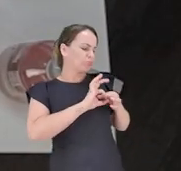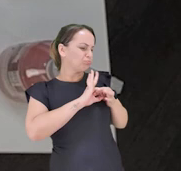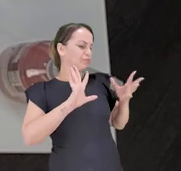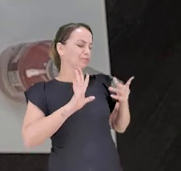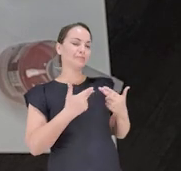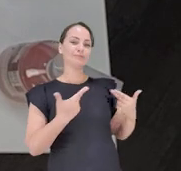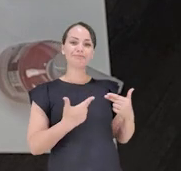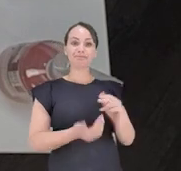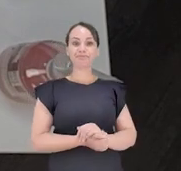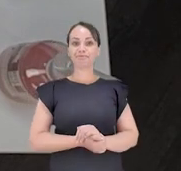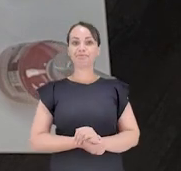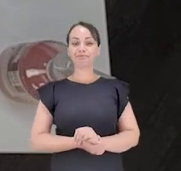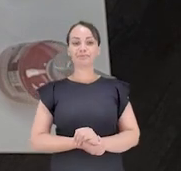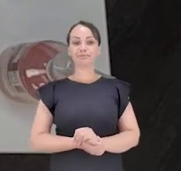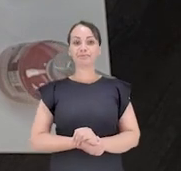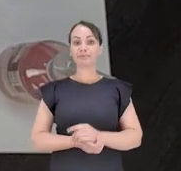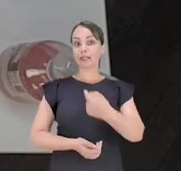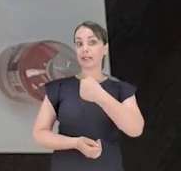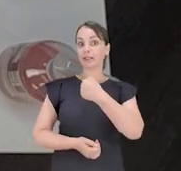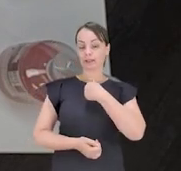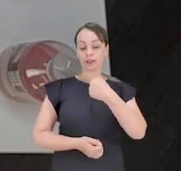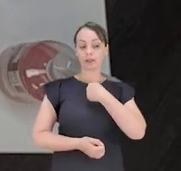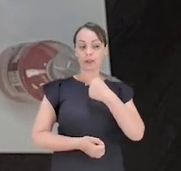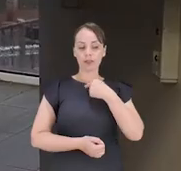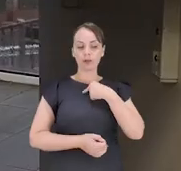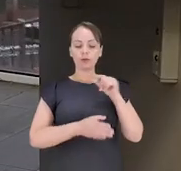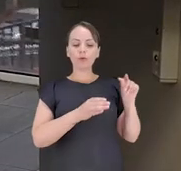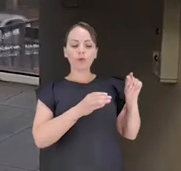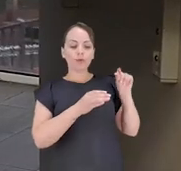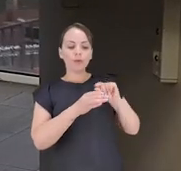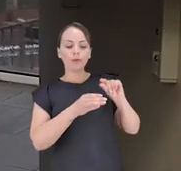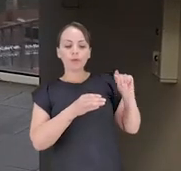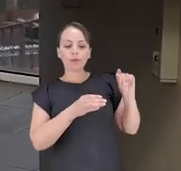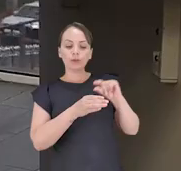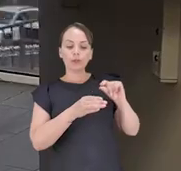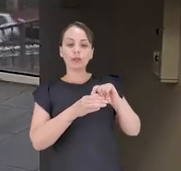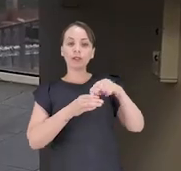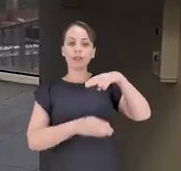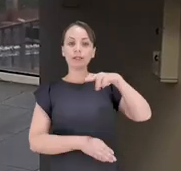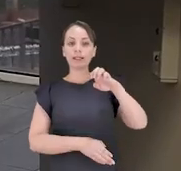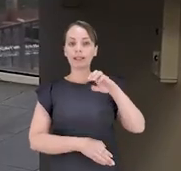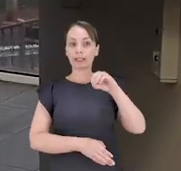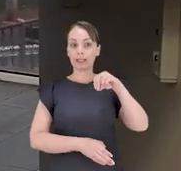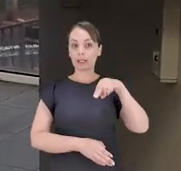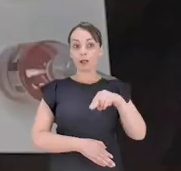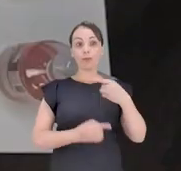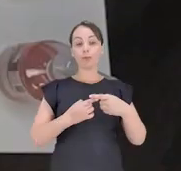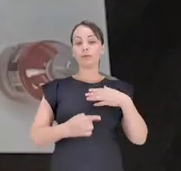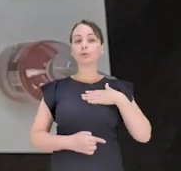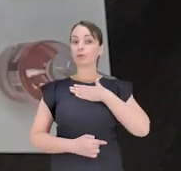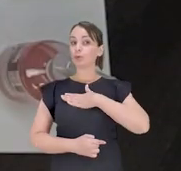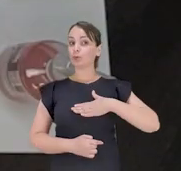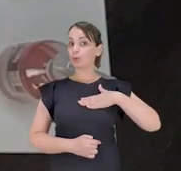Sim. Eu vou colocar um pouquinho desse glitter neon, que eu acho muito